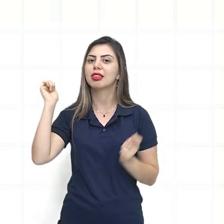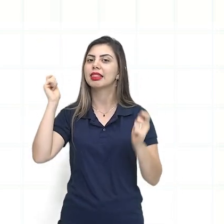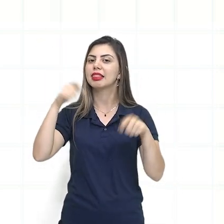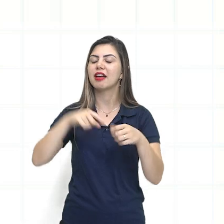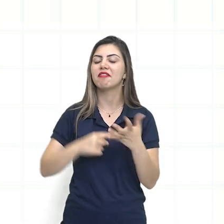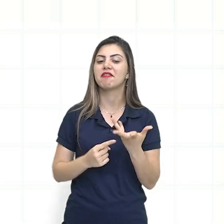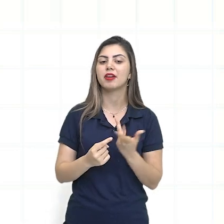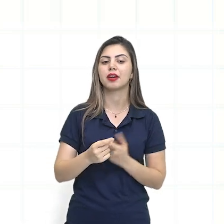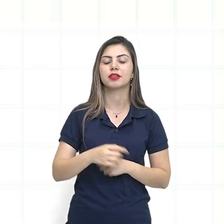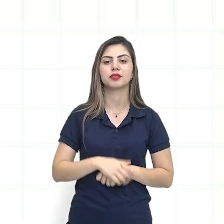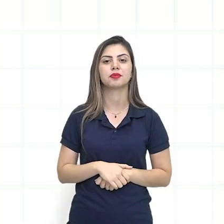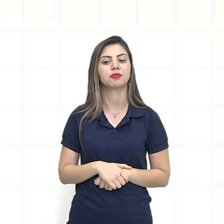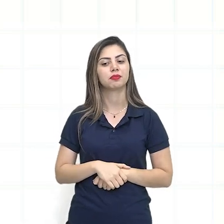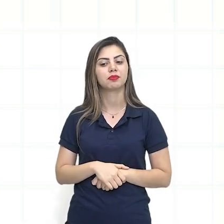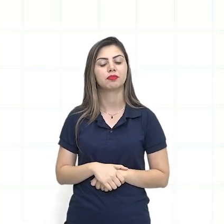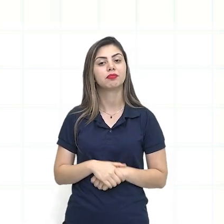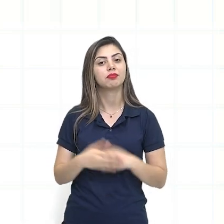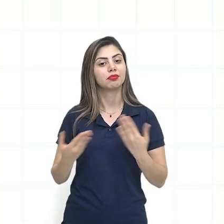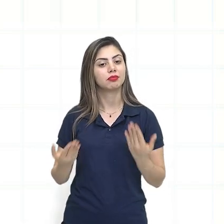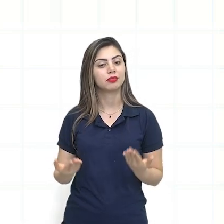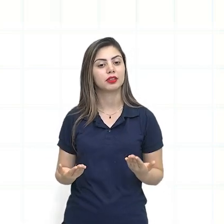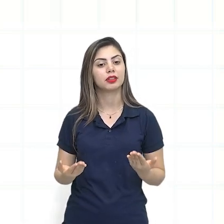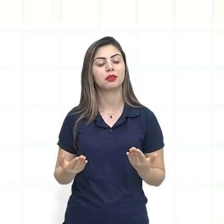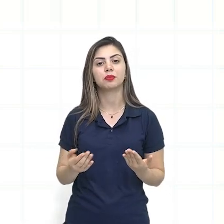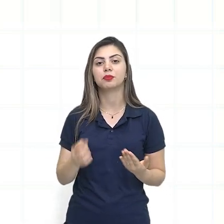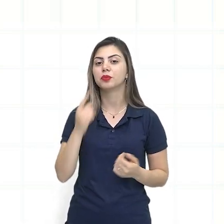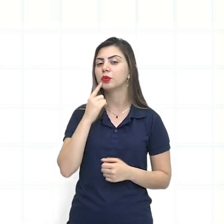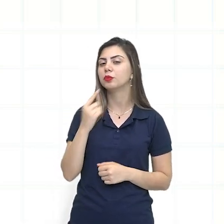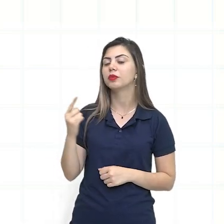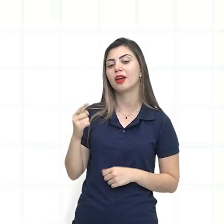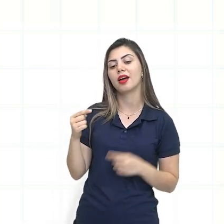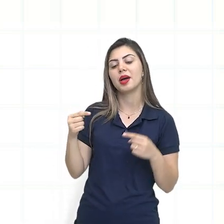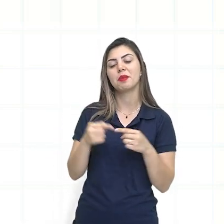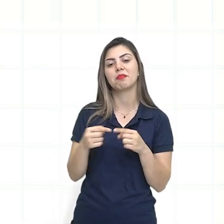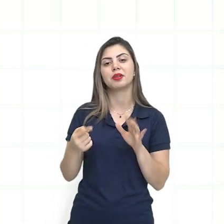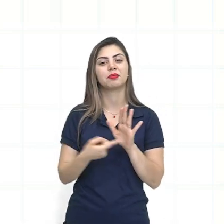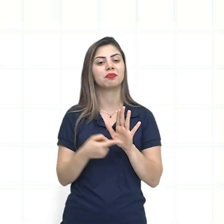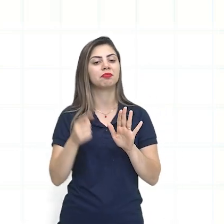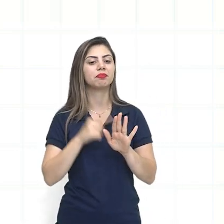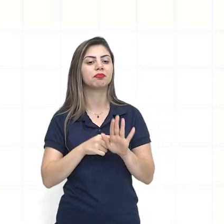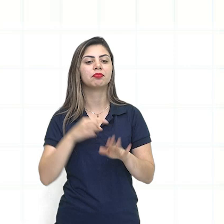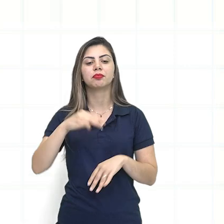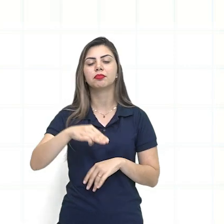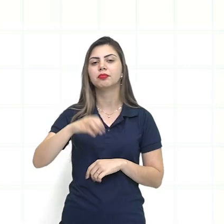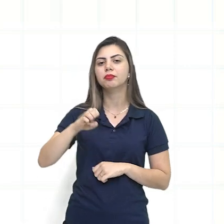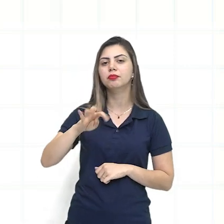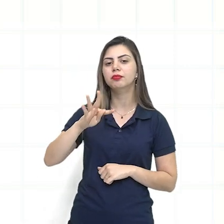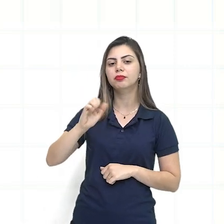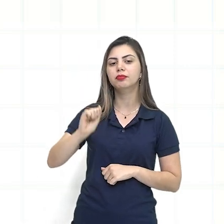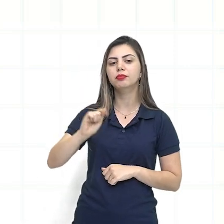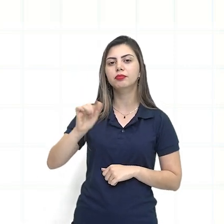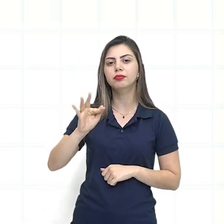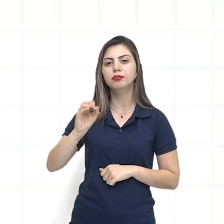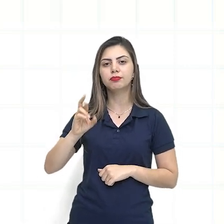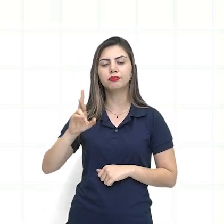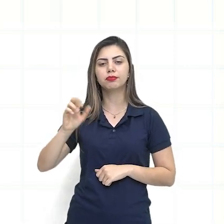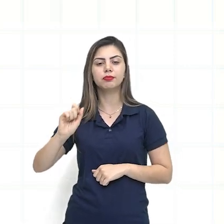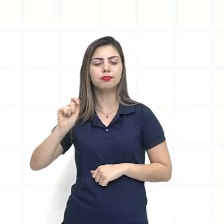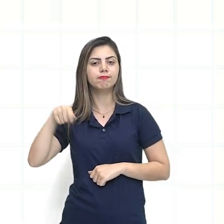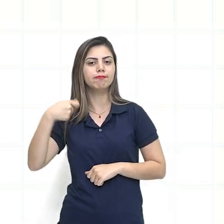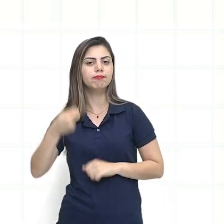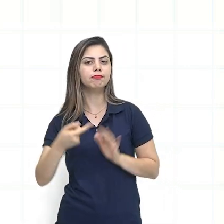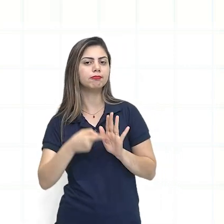vamos encontrar isso lá que chama-se metáfora. O que é uma metáfora? Olha